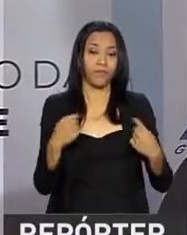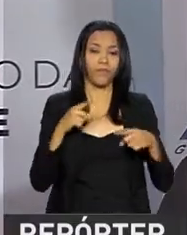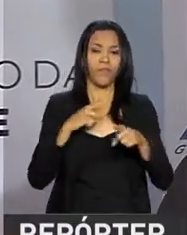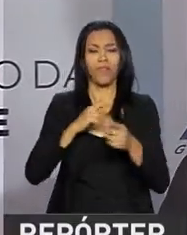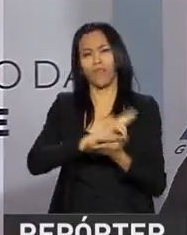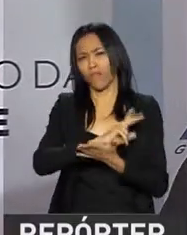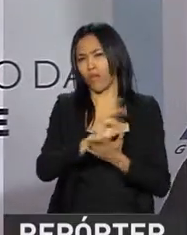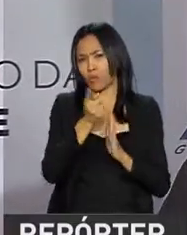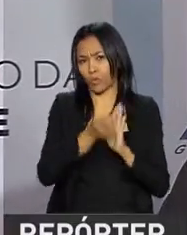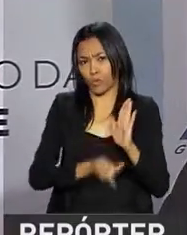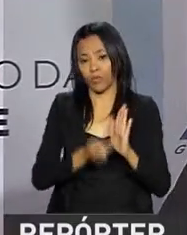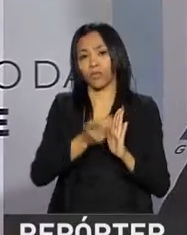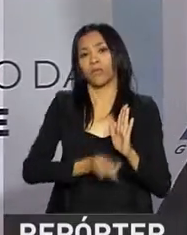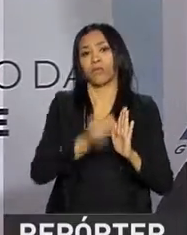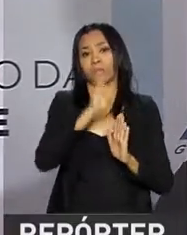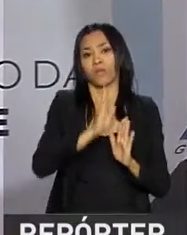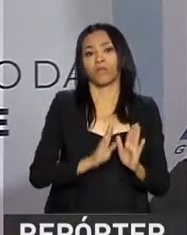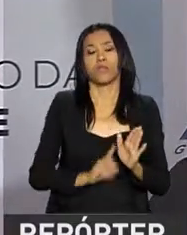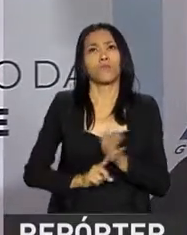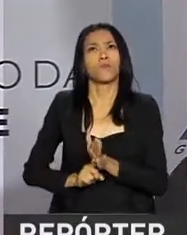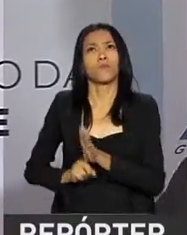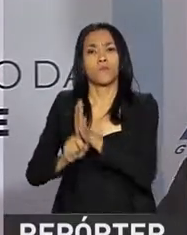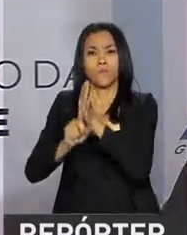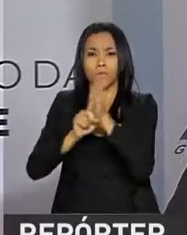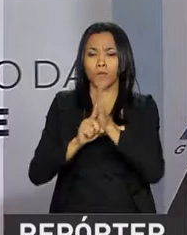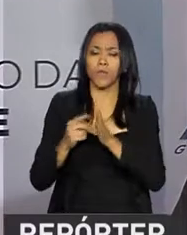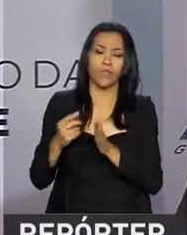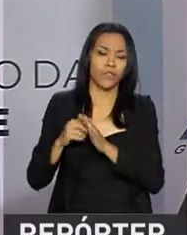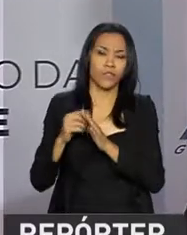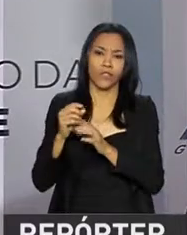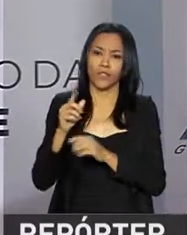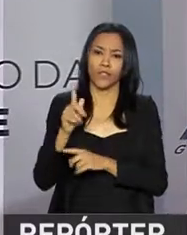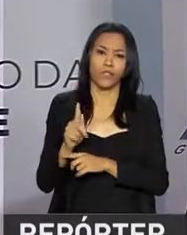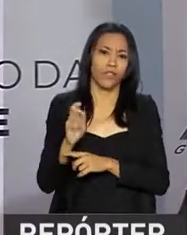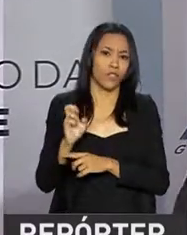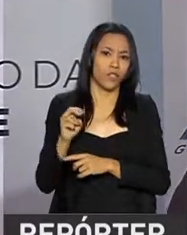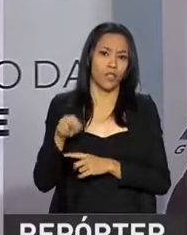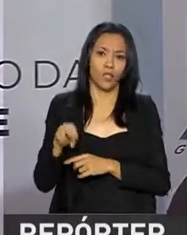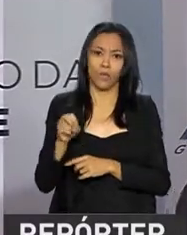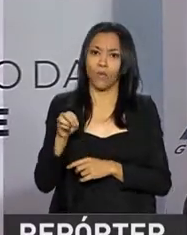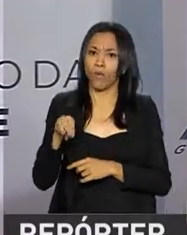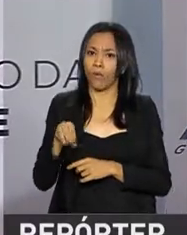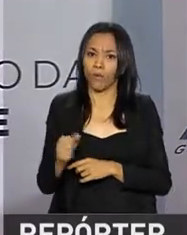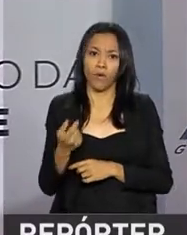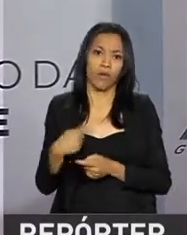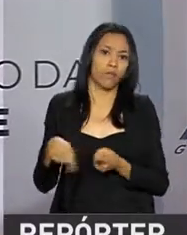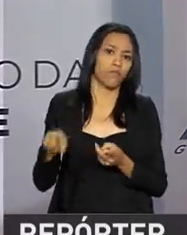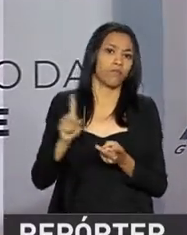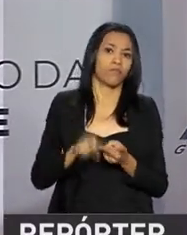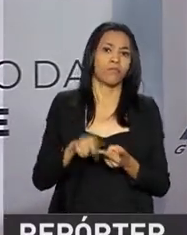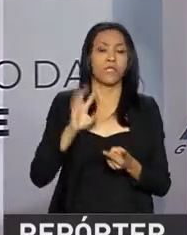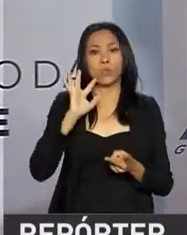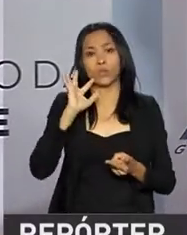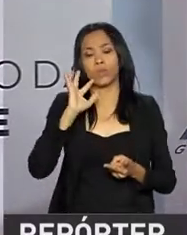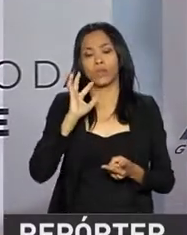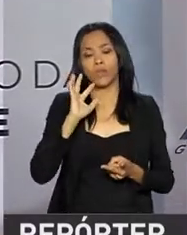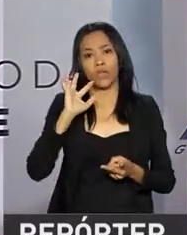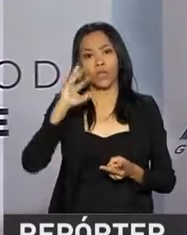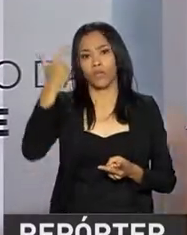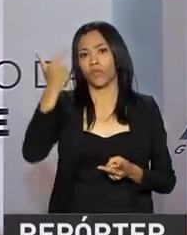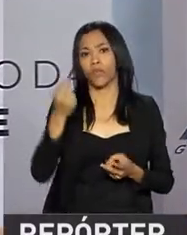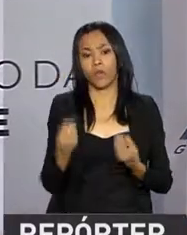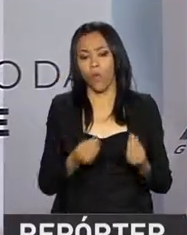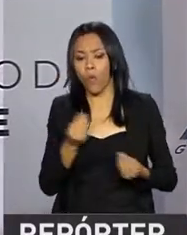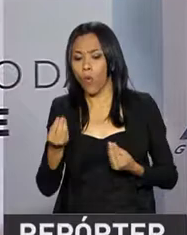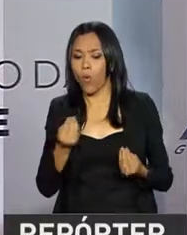estudando a questão de genoma, a questão de solução dos problemas que levam ao câncer,